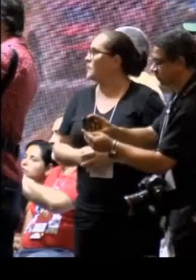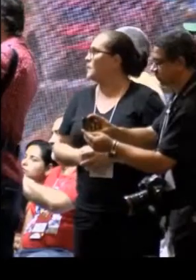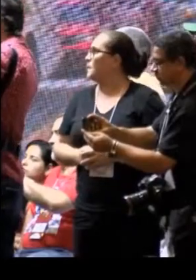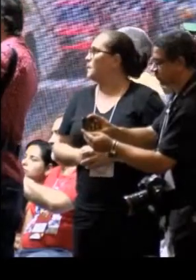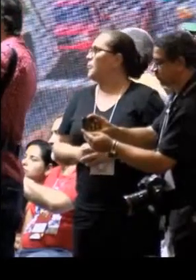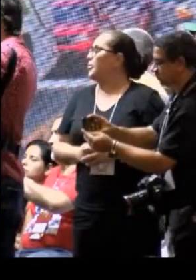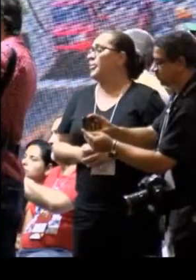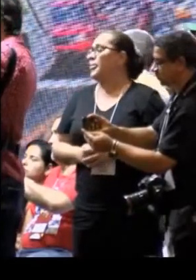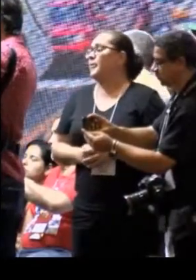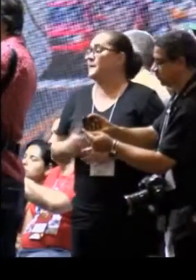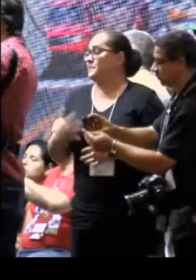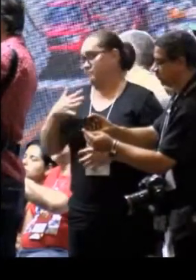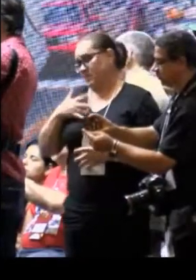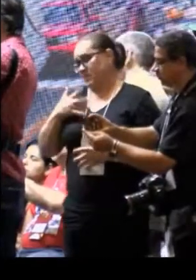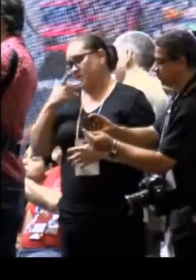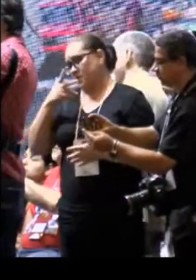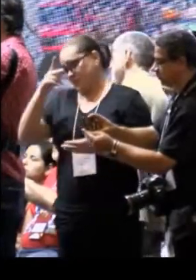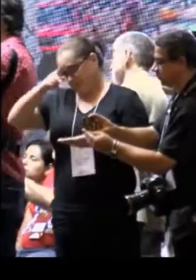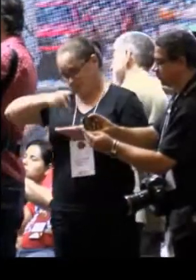Eu,